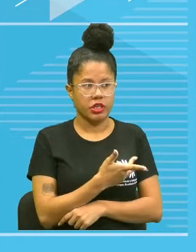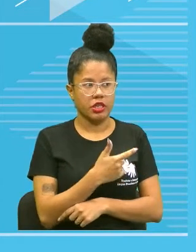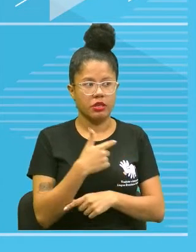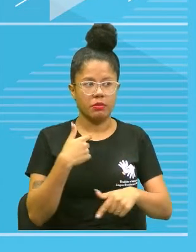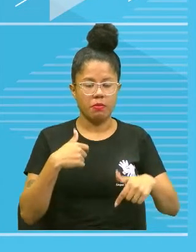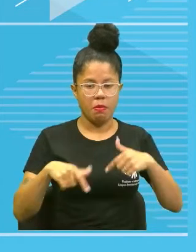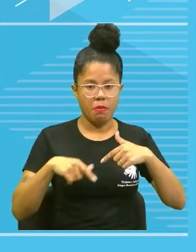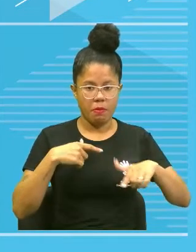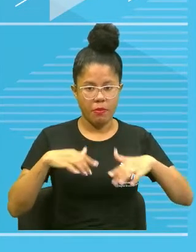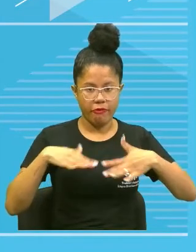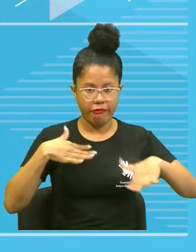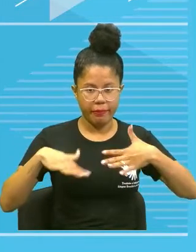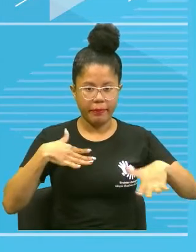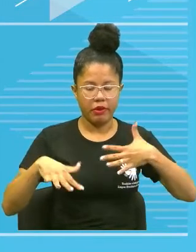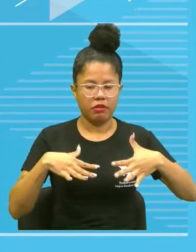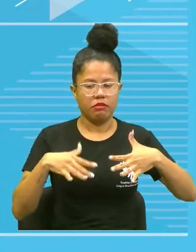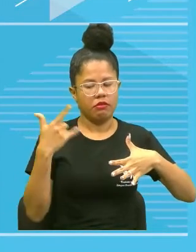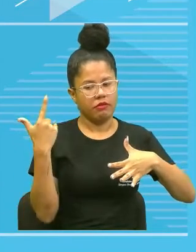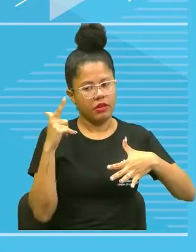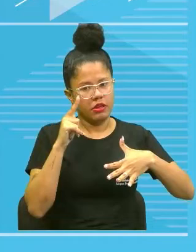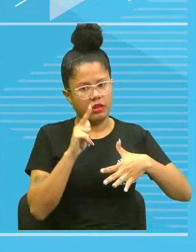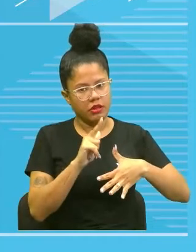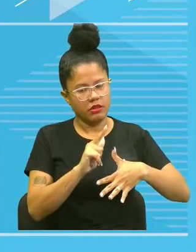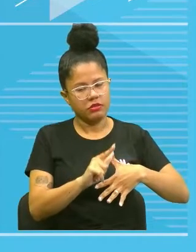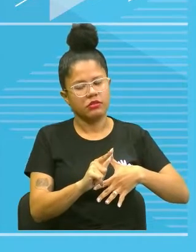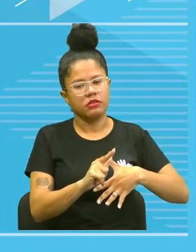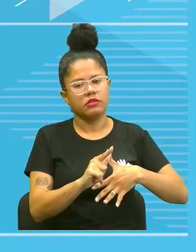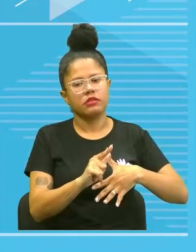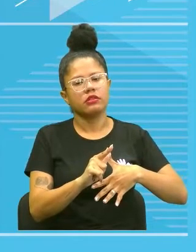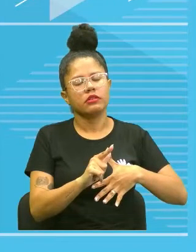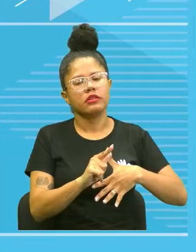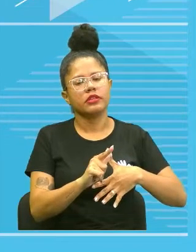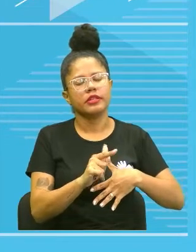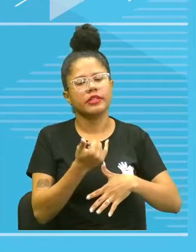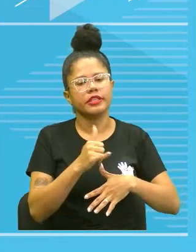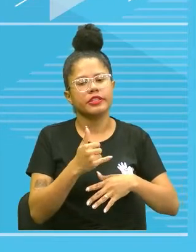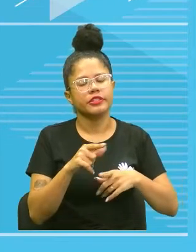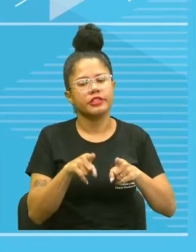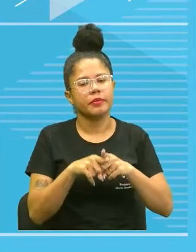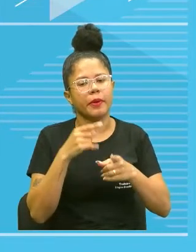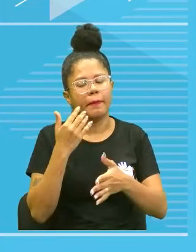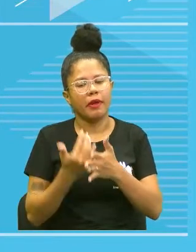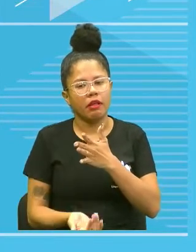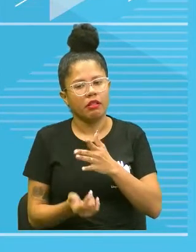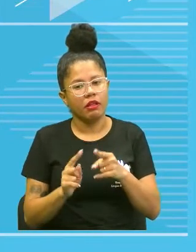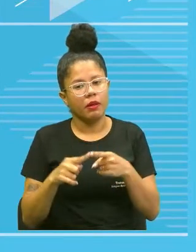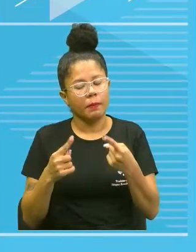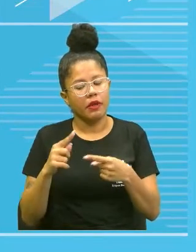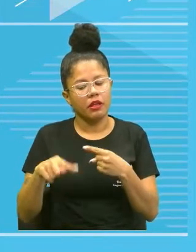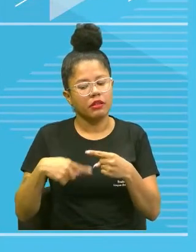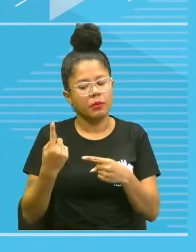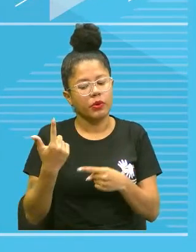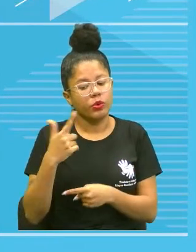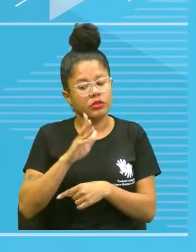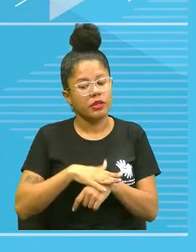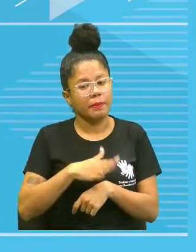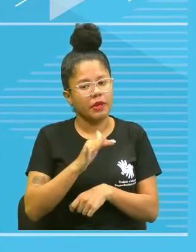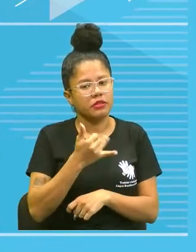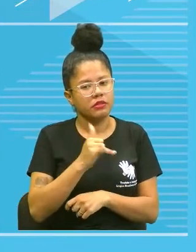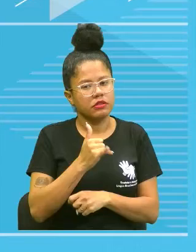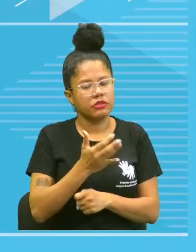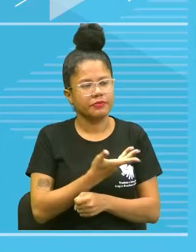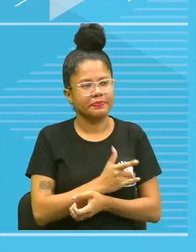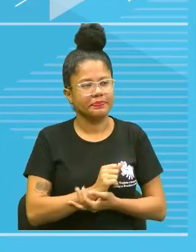vai ganhar e perder, mas o importante é que no final ele vai voltar ao quanto ele tinha no começo, certo? Gastando tudo em forma de